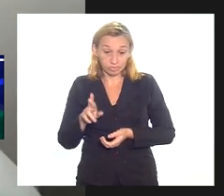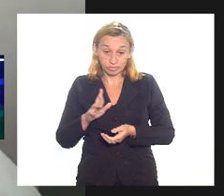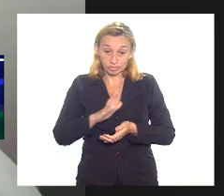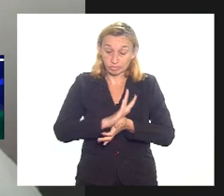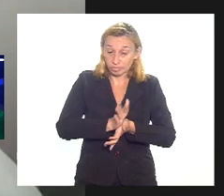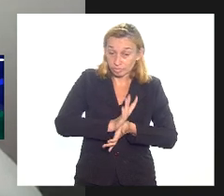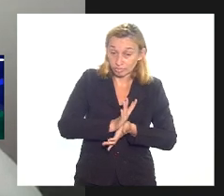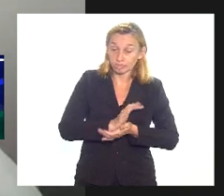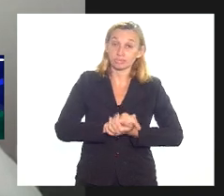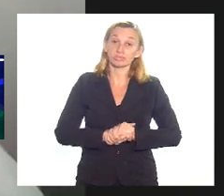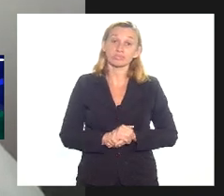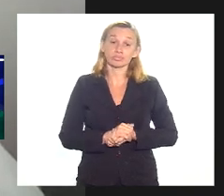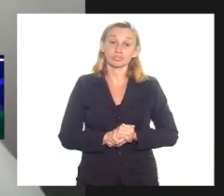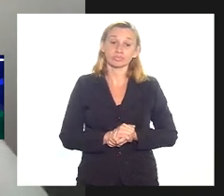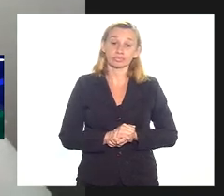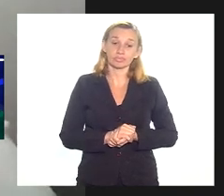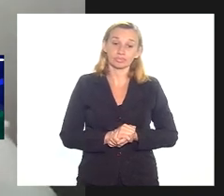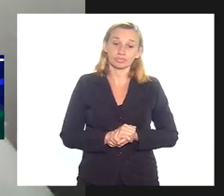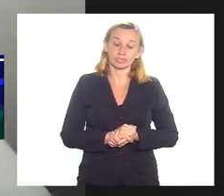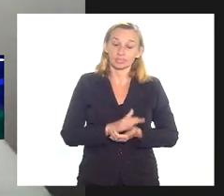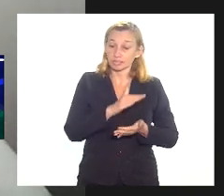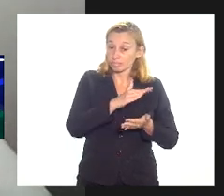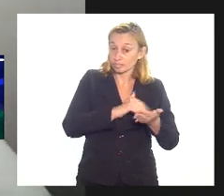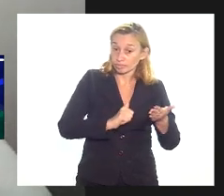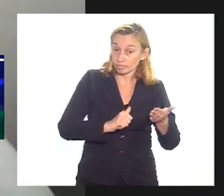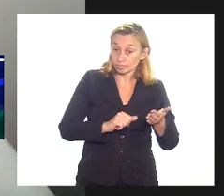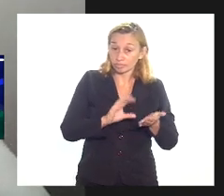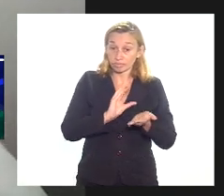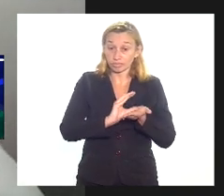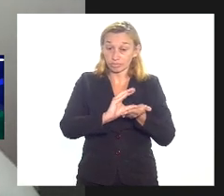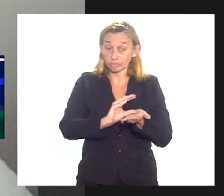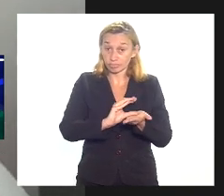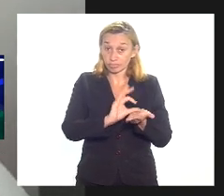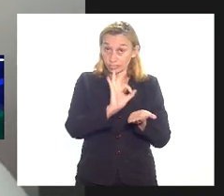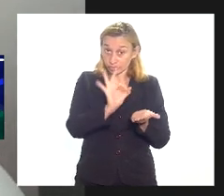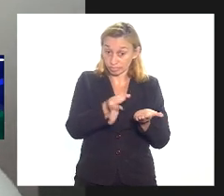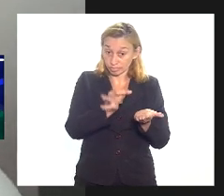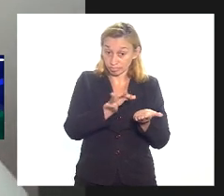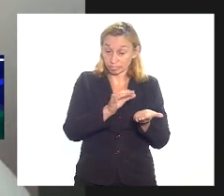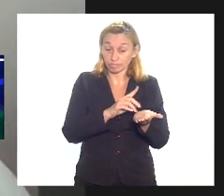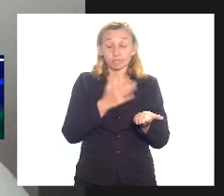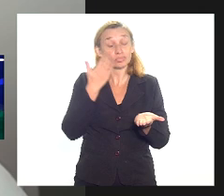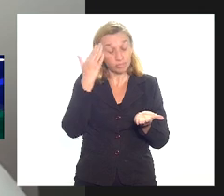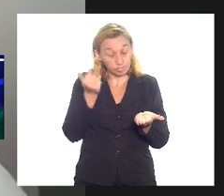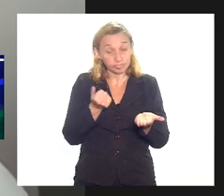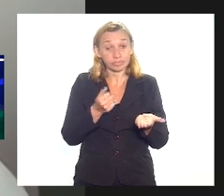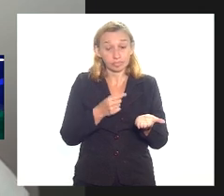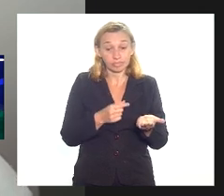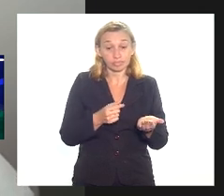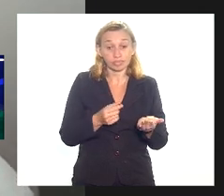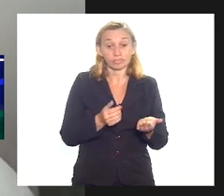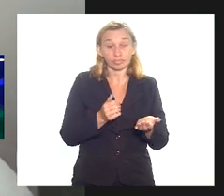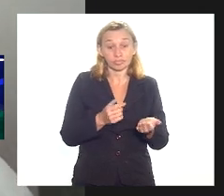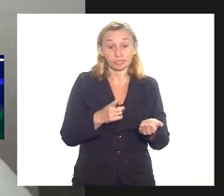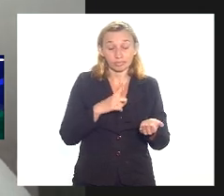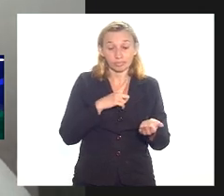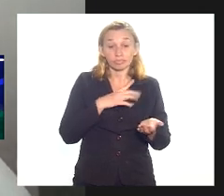sendo inviabilizado pela retirada de orçamento concreto, a gente sabe que a gente vai ter um